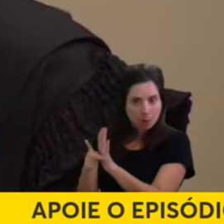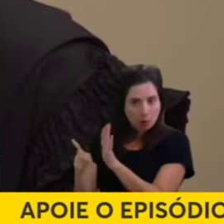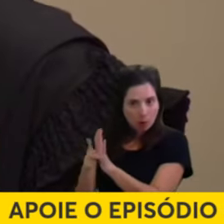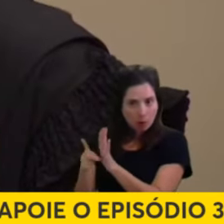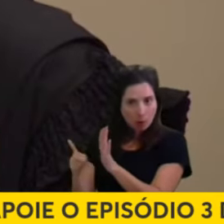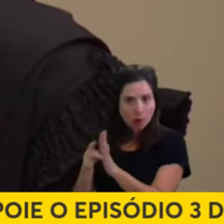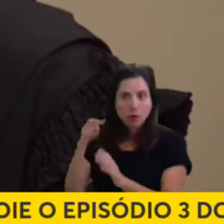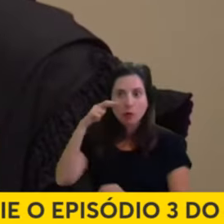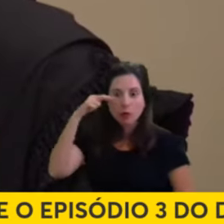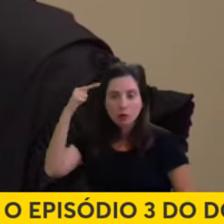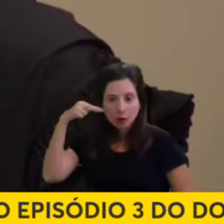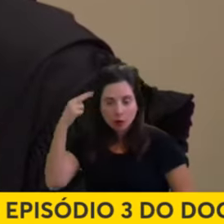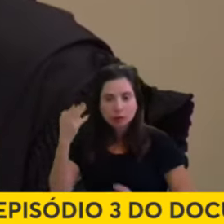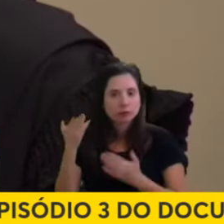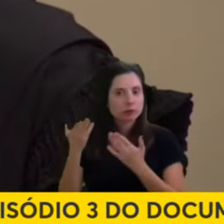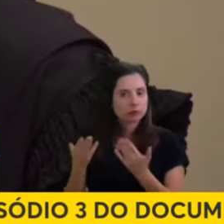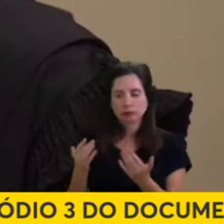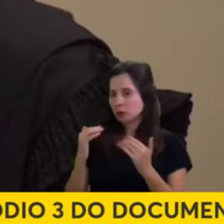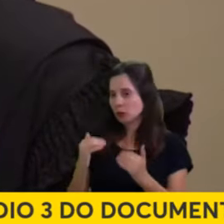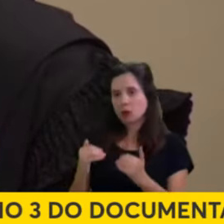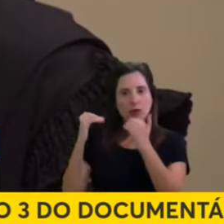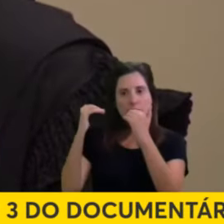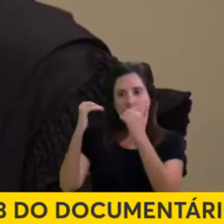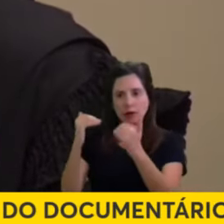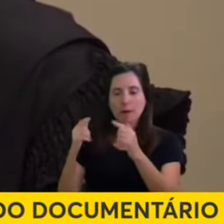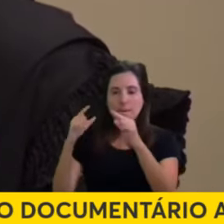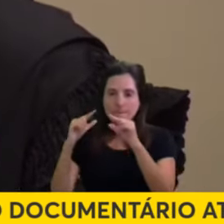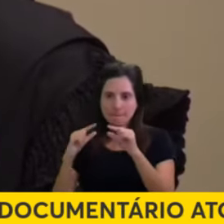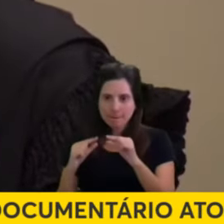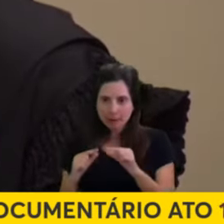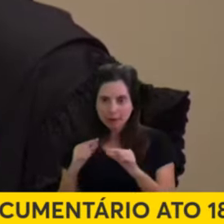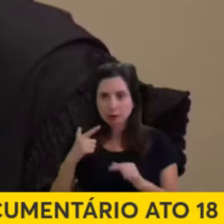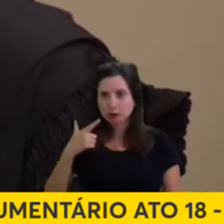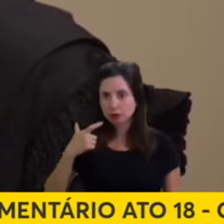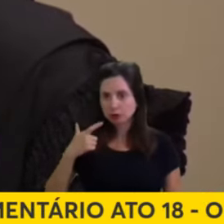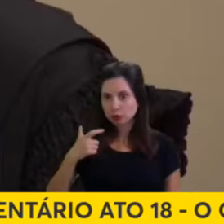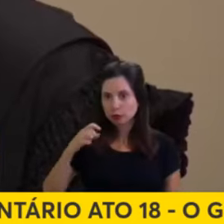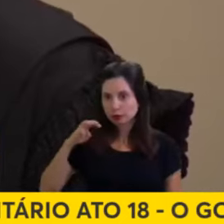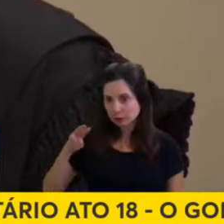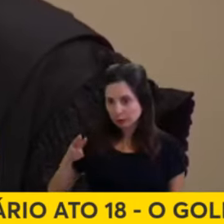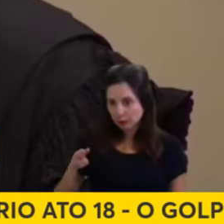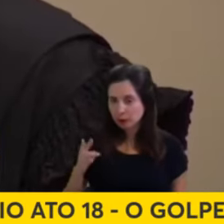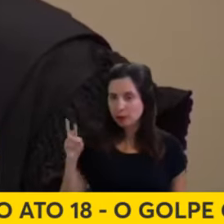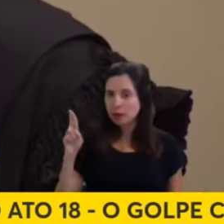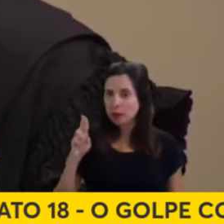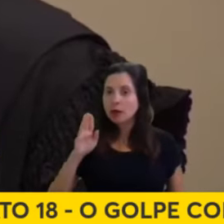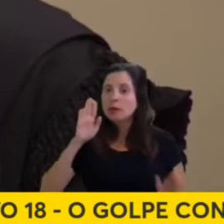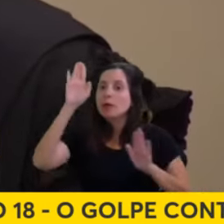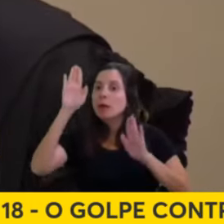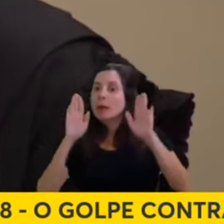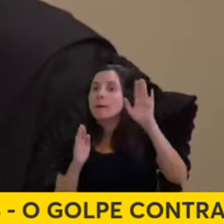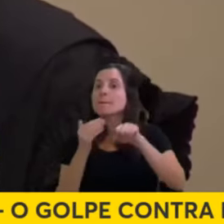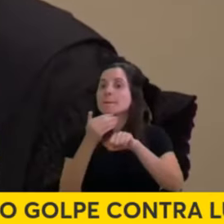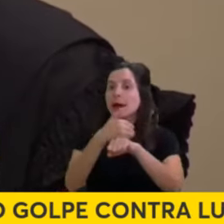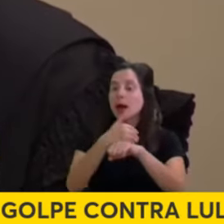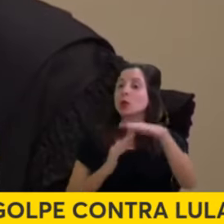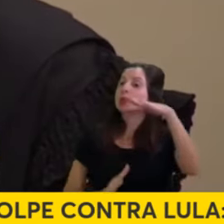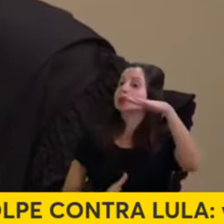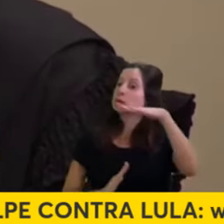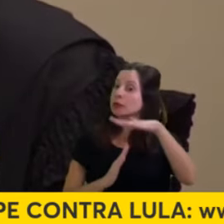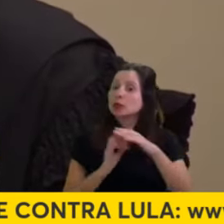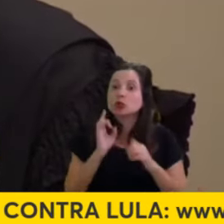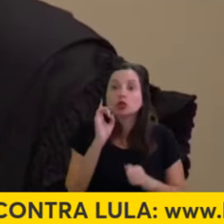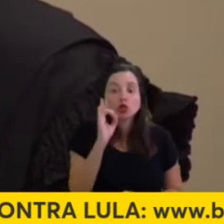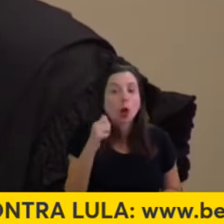apresenta grande relevo e que o gastos menos de R 2 milhões deais em pré-campanha para a presidência cujo teto de gastos somente para o primeiro